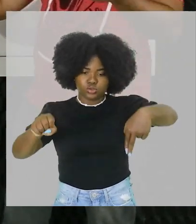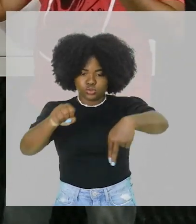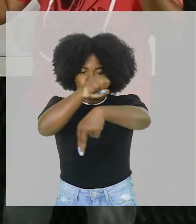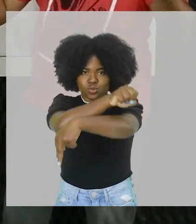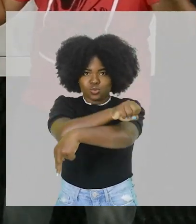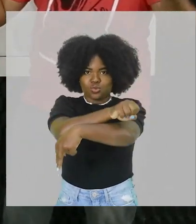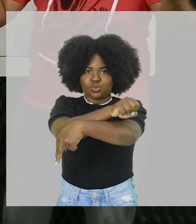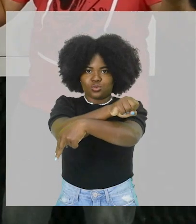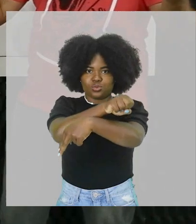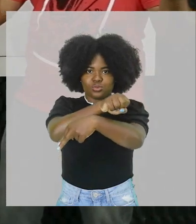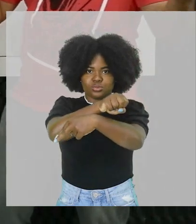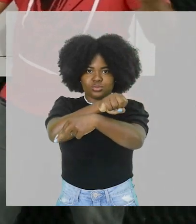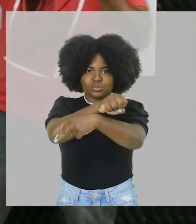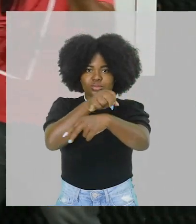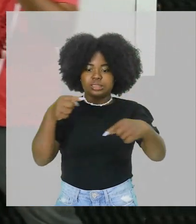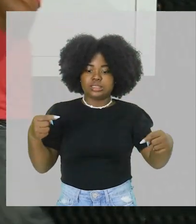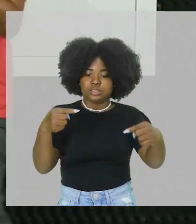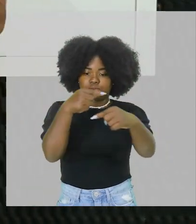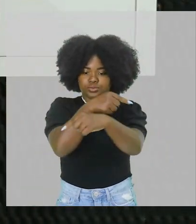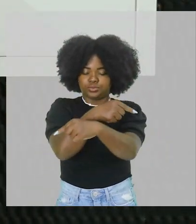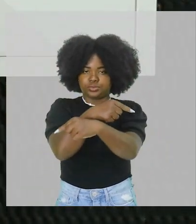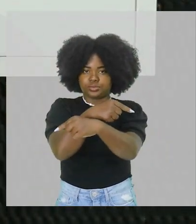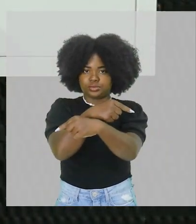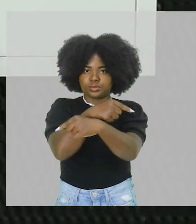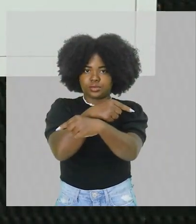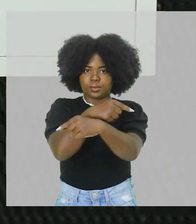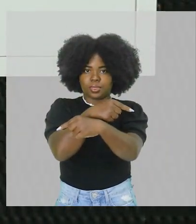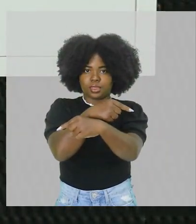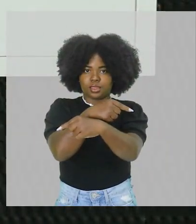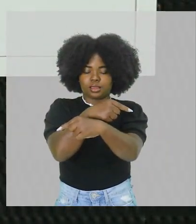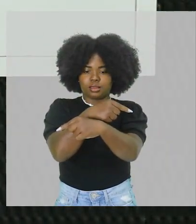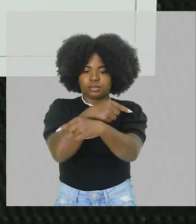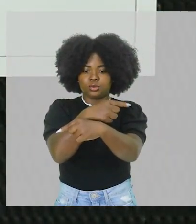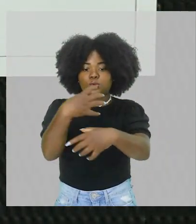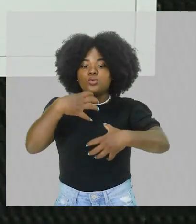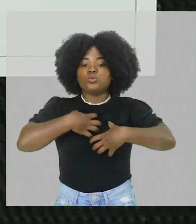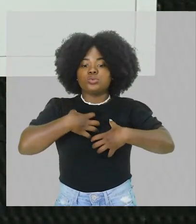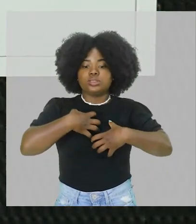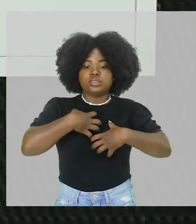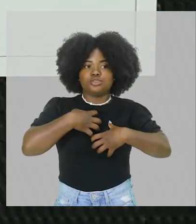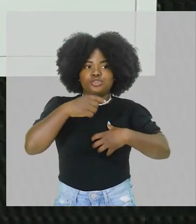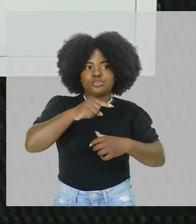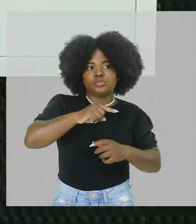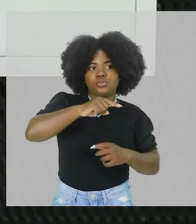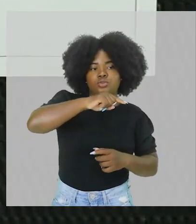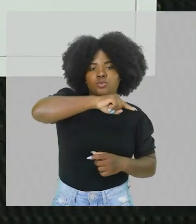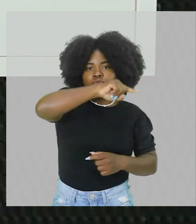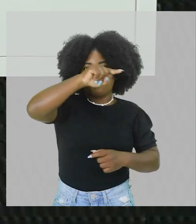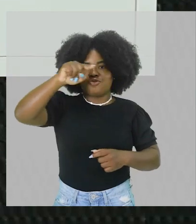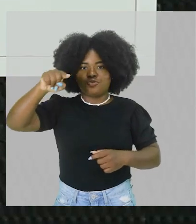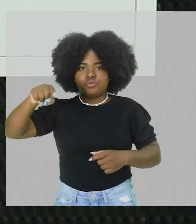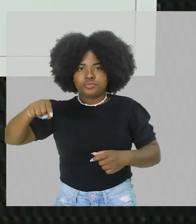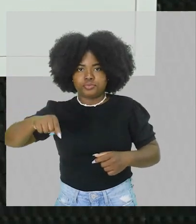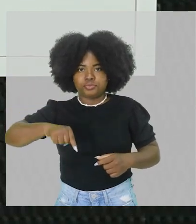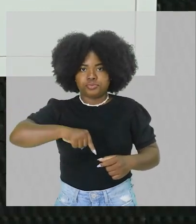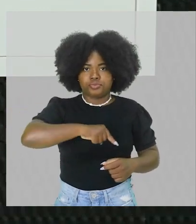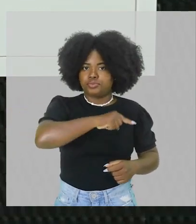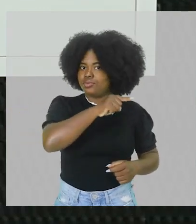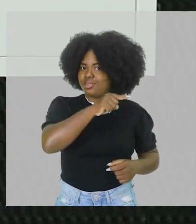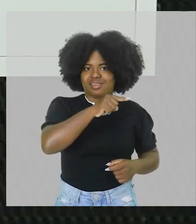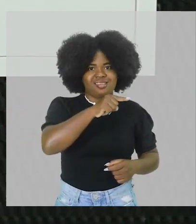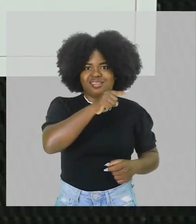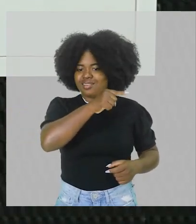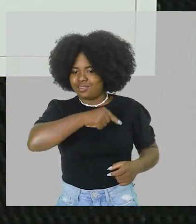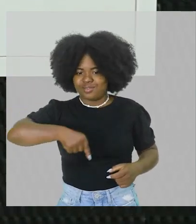os polos, quando tiver essa alternação dos polos, essas nanopartículas elas também vão oscilar. Só que elas vão